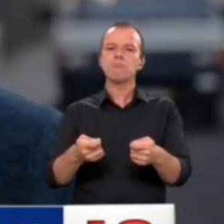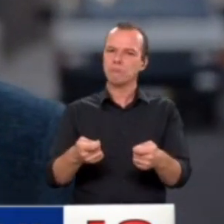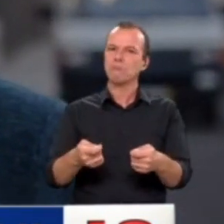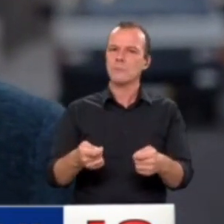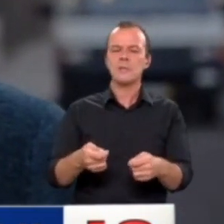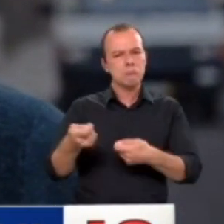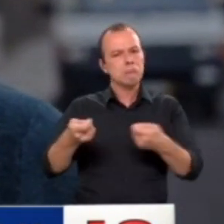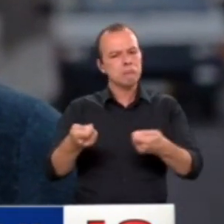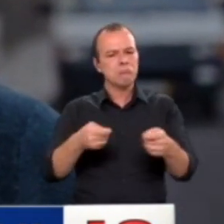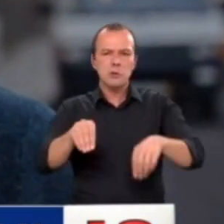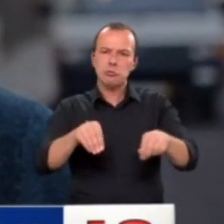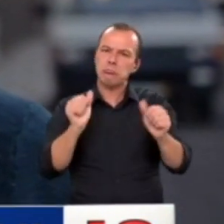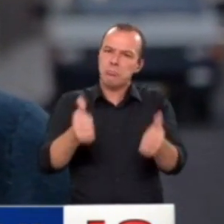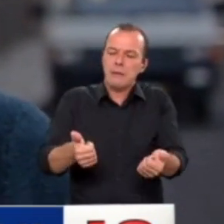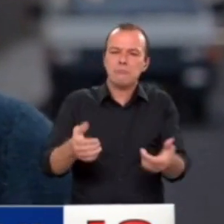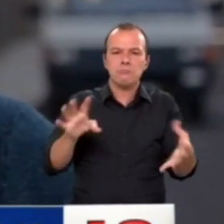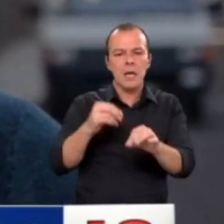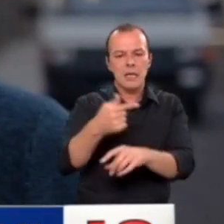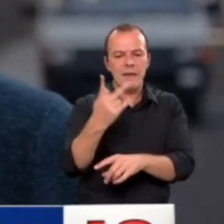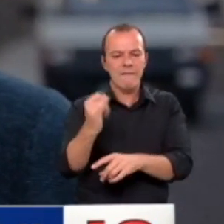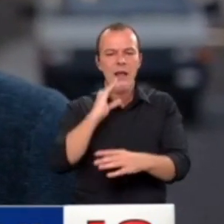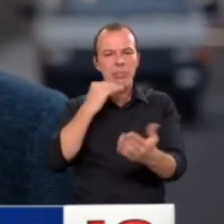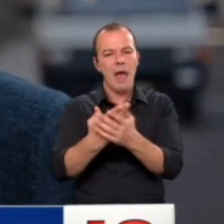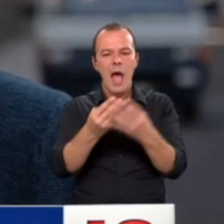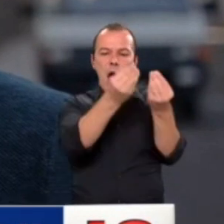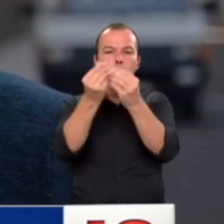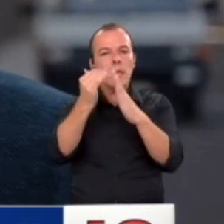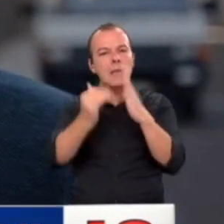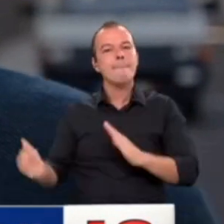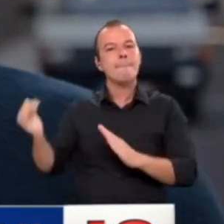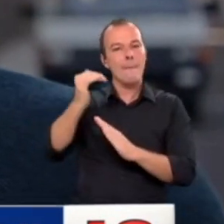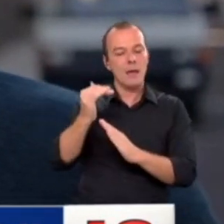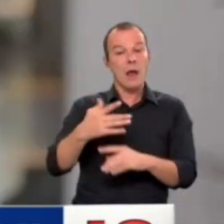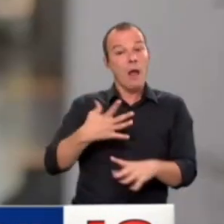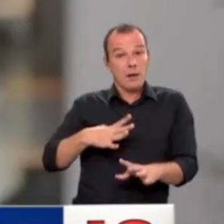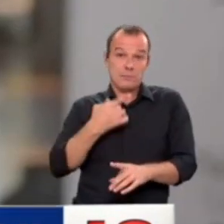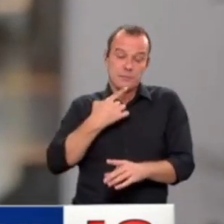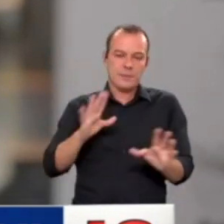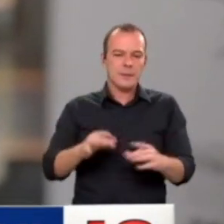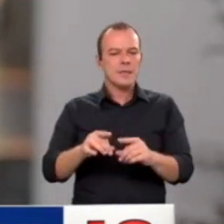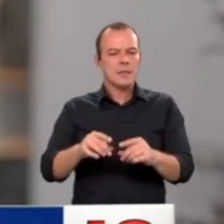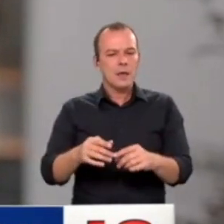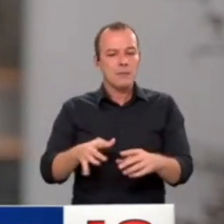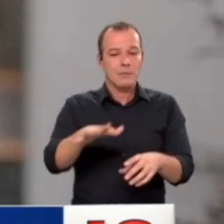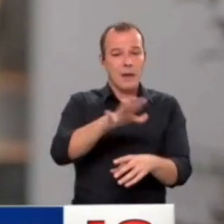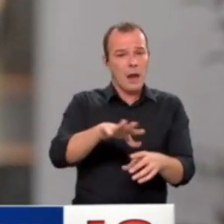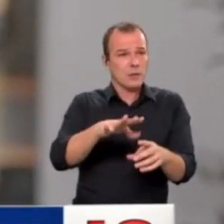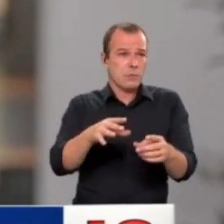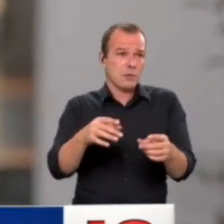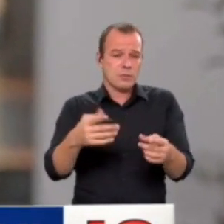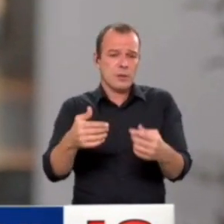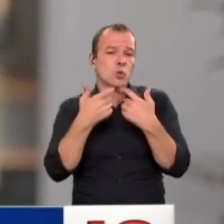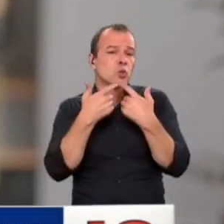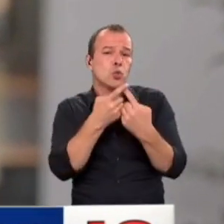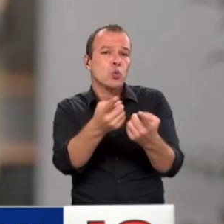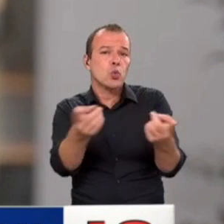TVI, porque entra num outro universo a subir a fasquia de qualidade, eu acho, ou pelo menos nós queremos acreditar nisso. Há espaço para tudo, não é? Há espaço para todo o